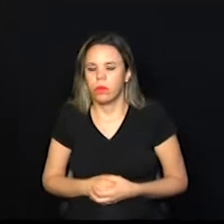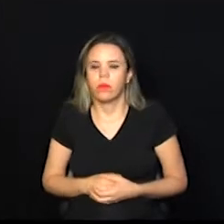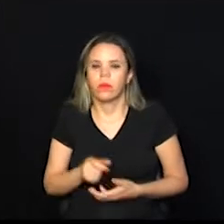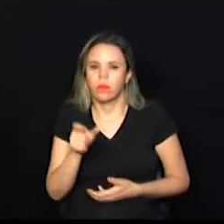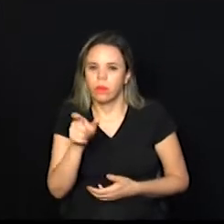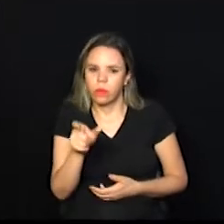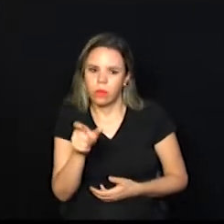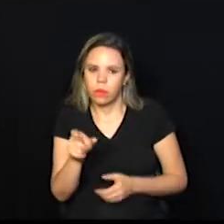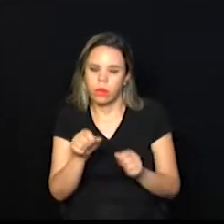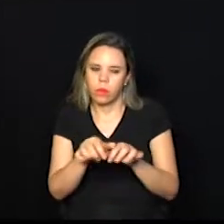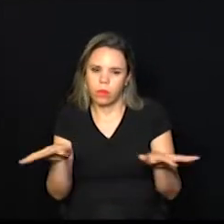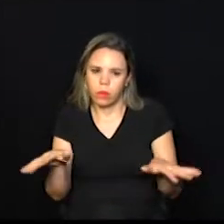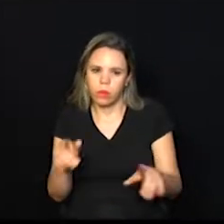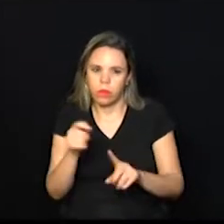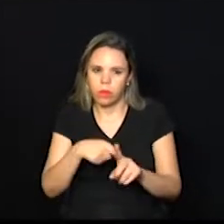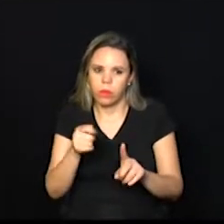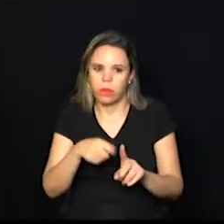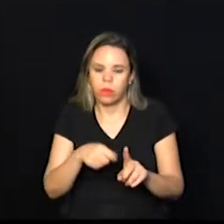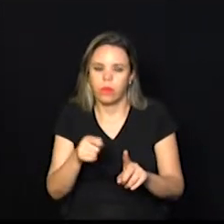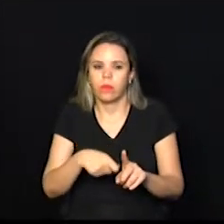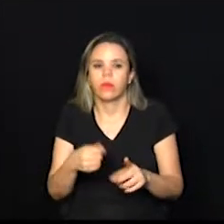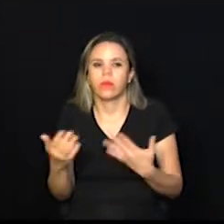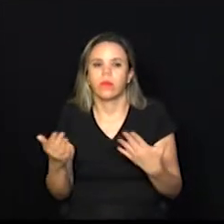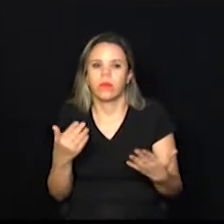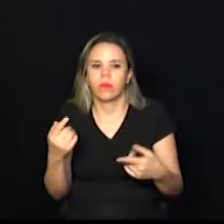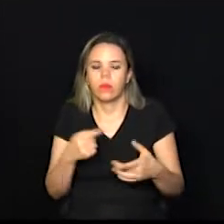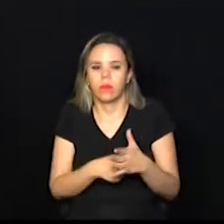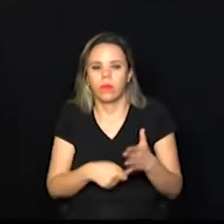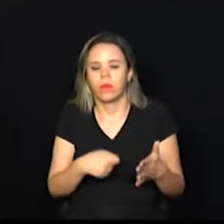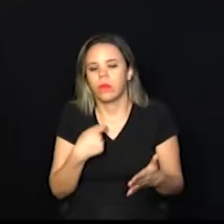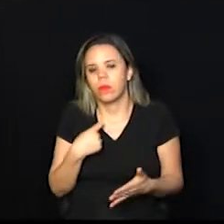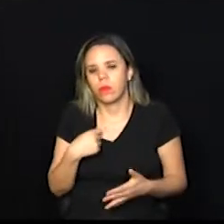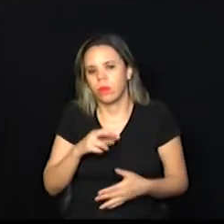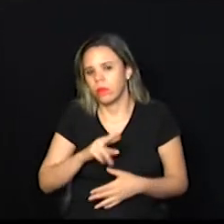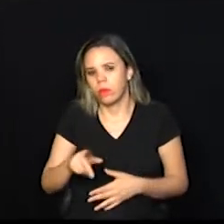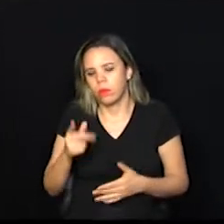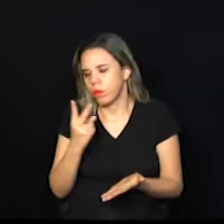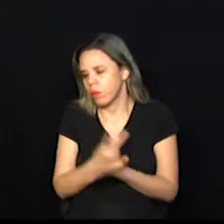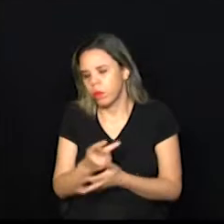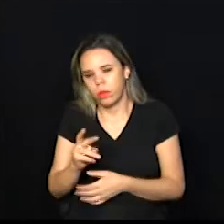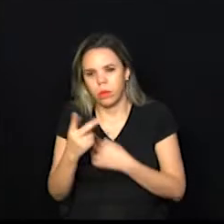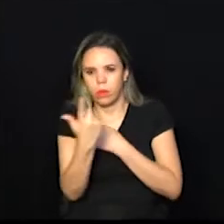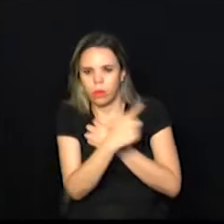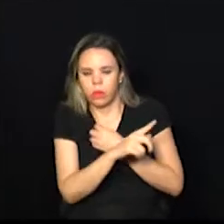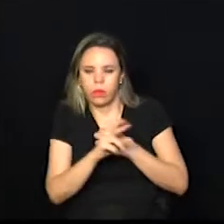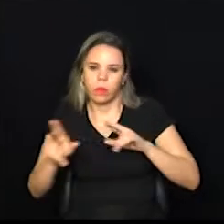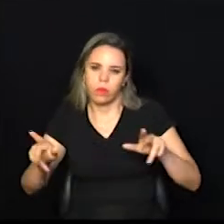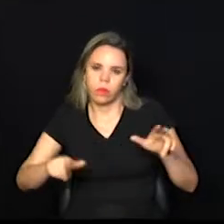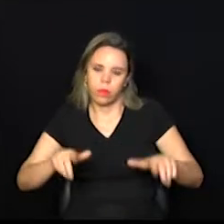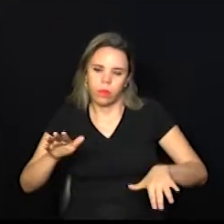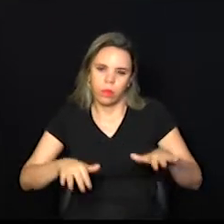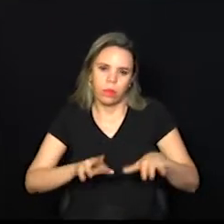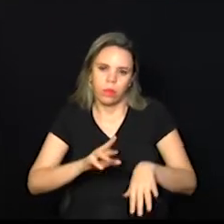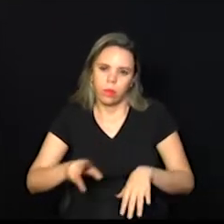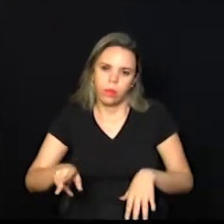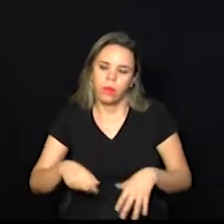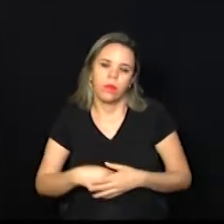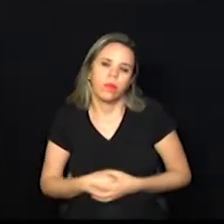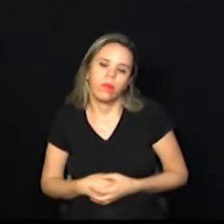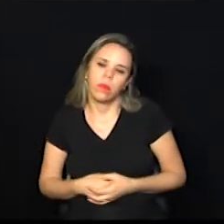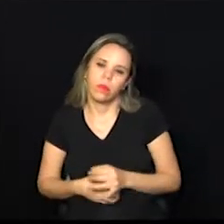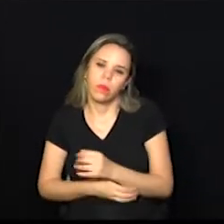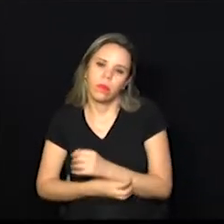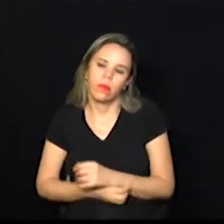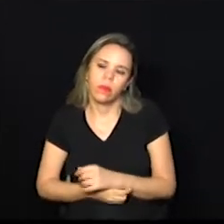cartõezinhos de distribuição por mês. Qual é a política para isso? Nem sempre são as mesmas, de preferência não são as mesmas, e